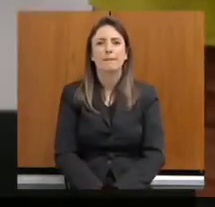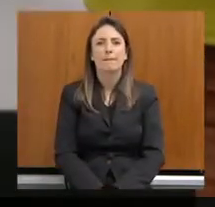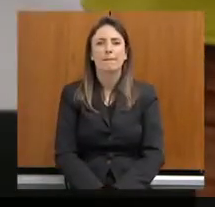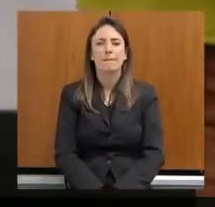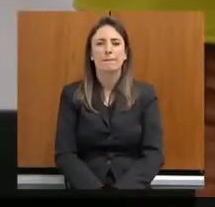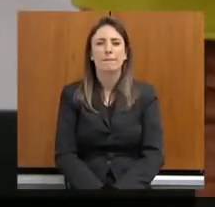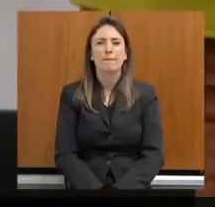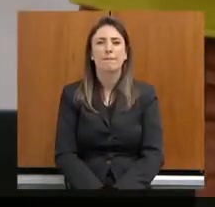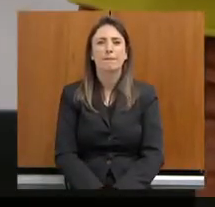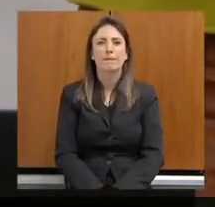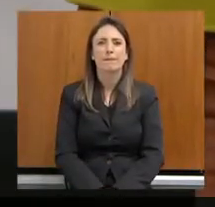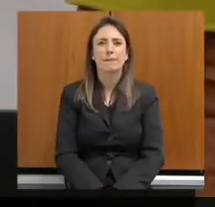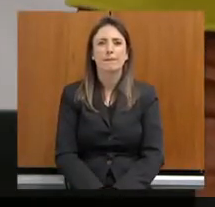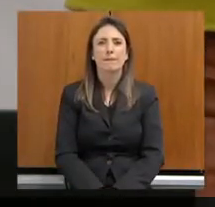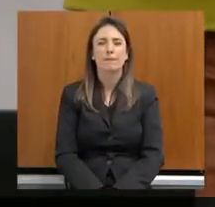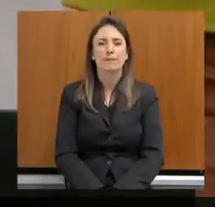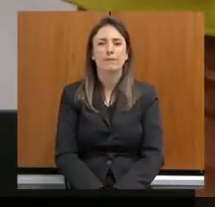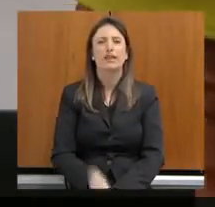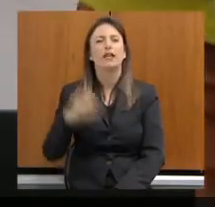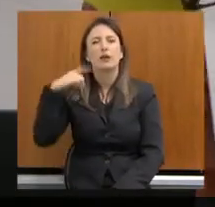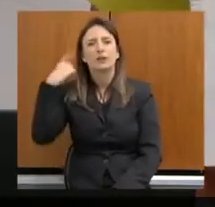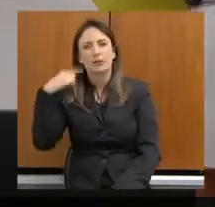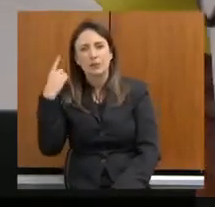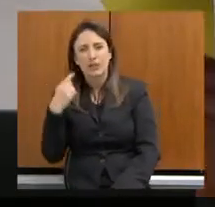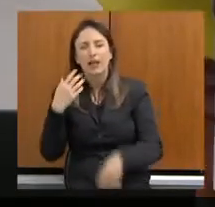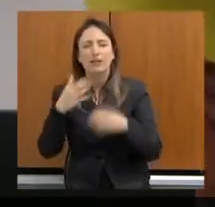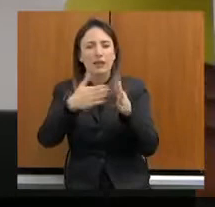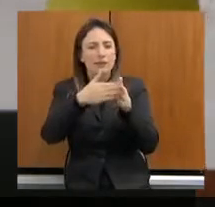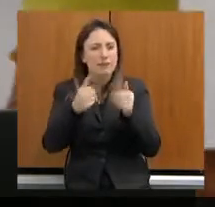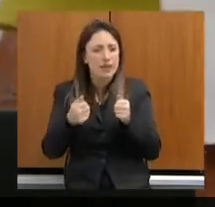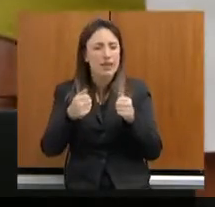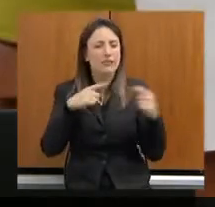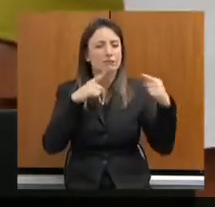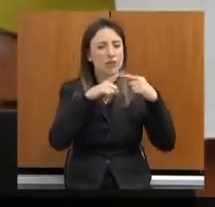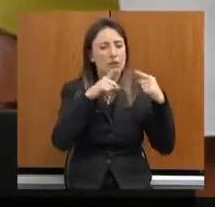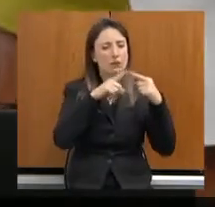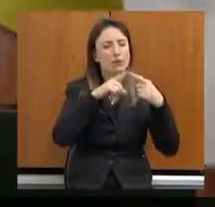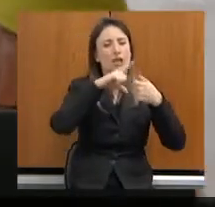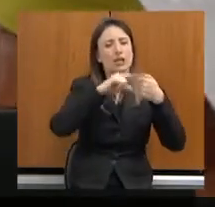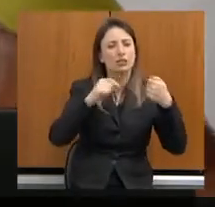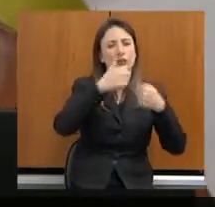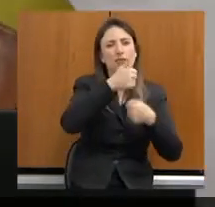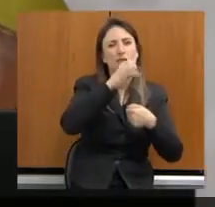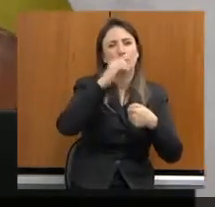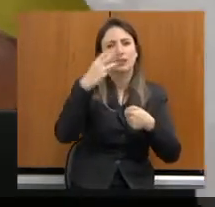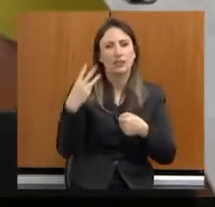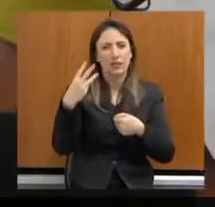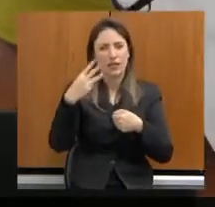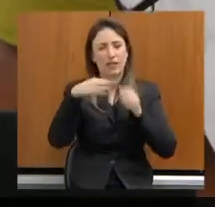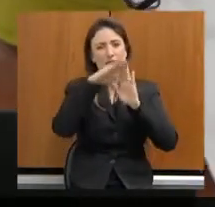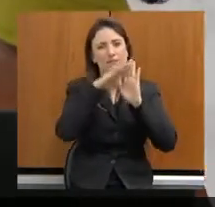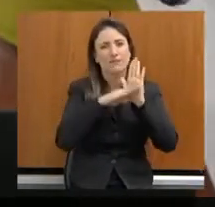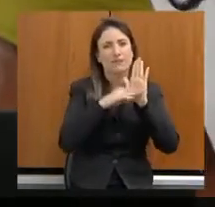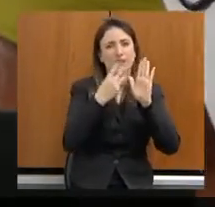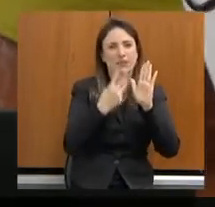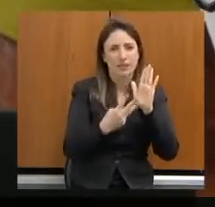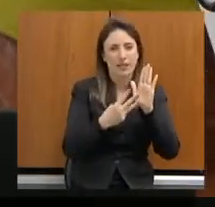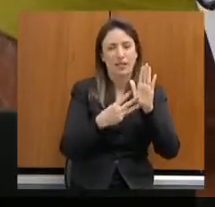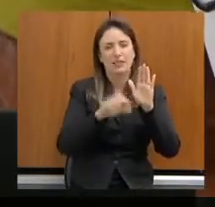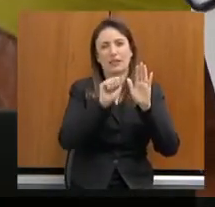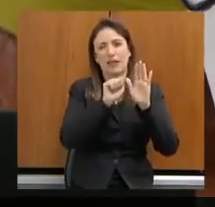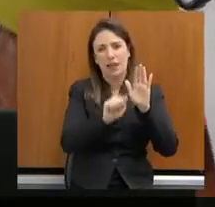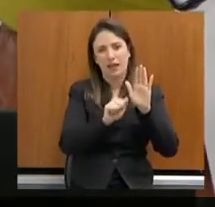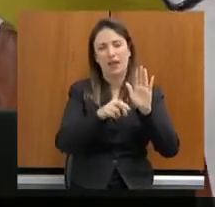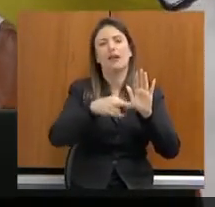o deputado que este subscreve requer a vossa excelência nos termos do artigo 103 preciso três